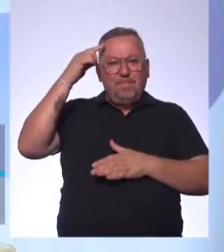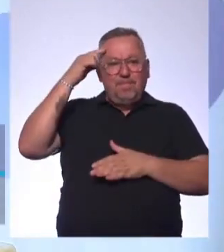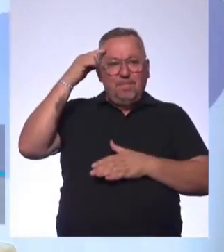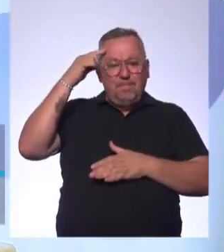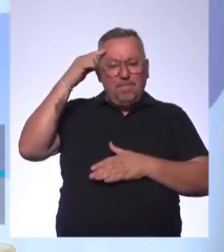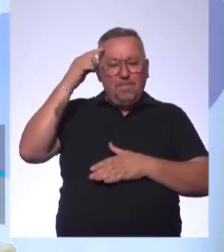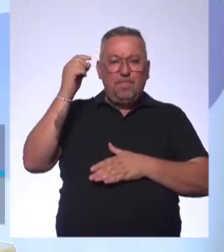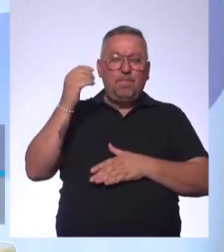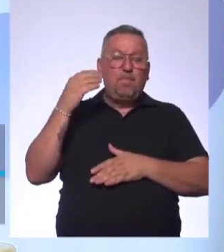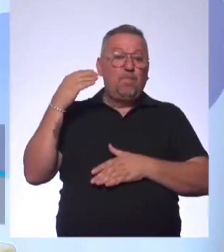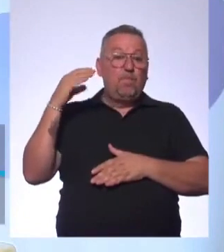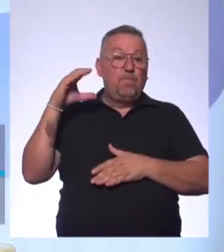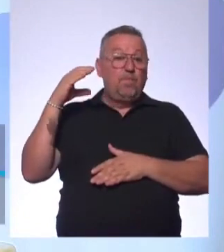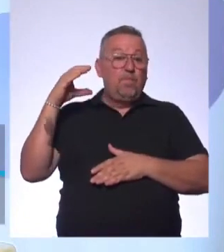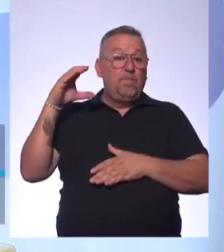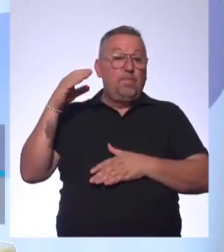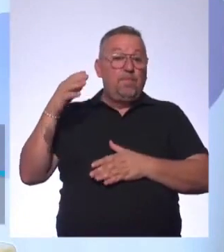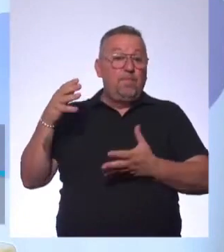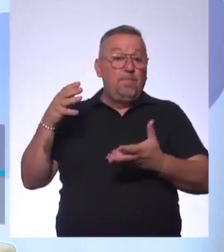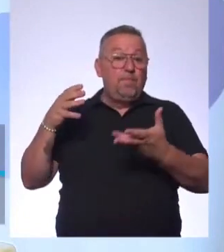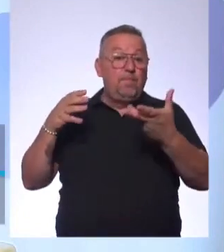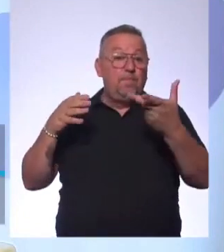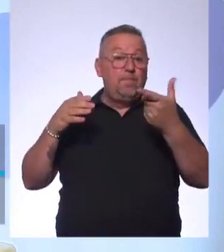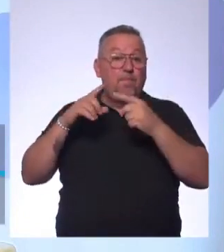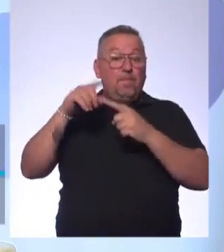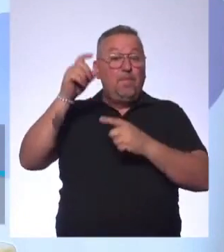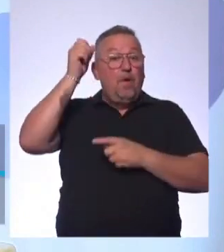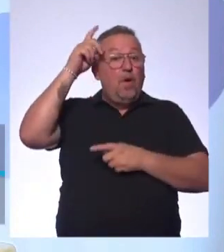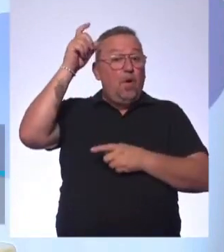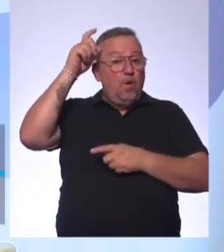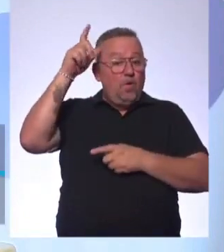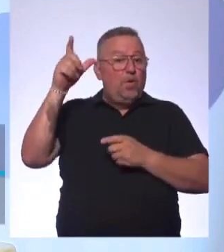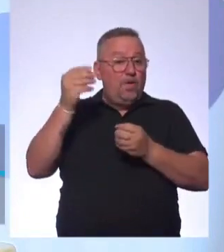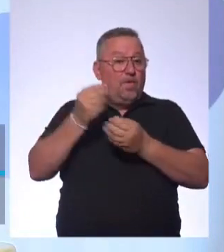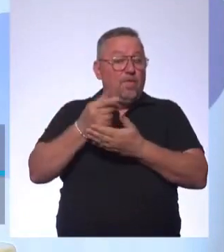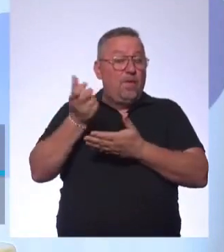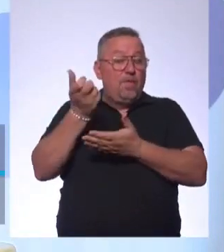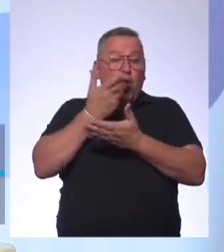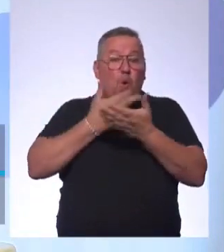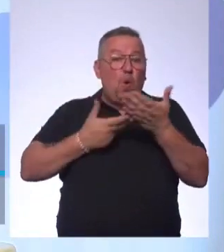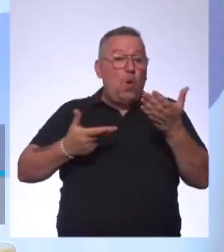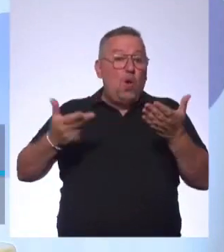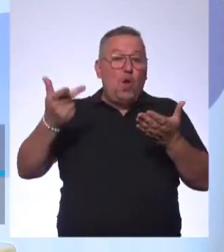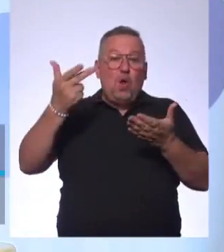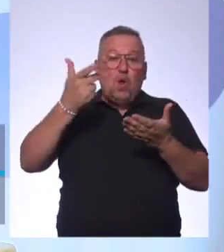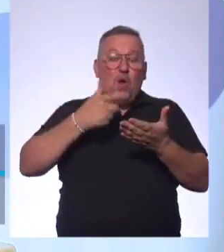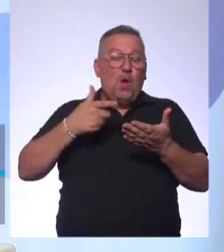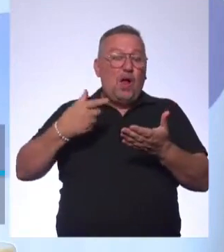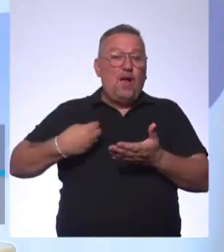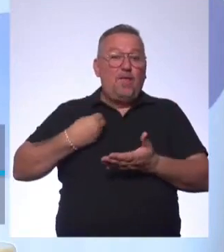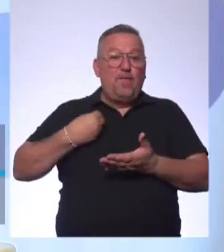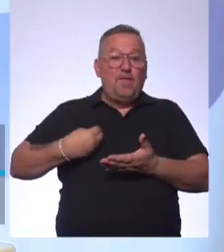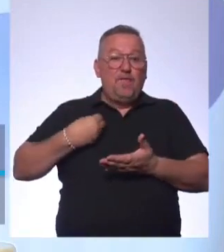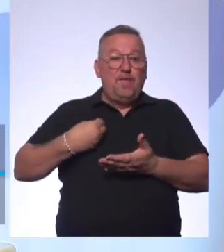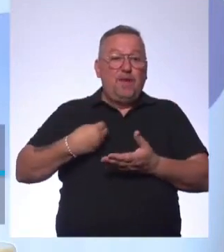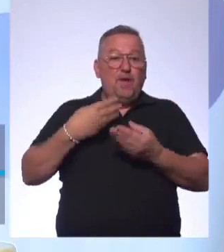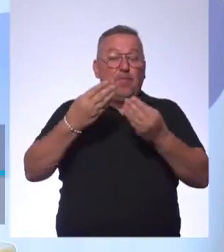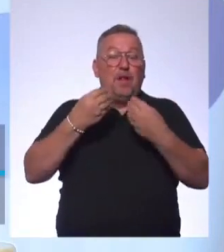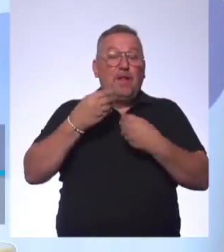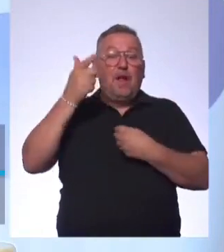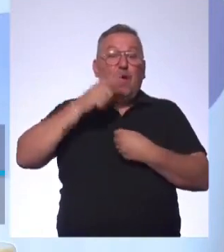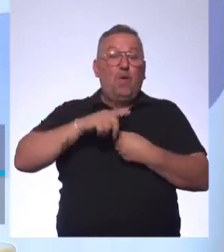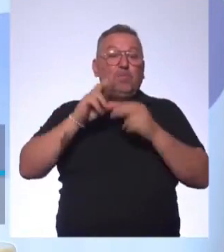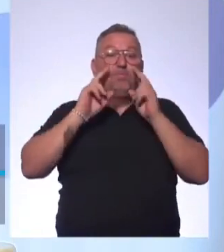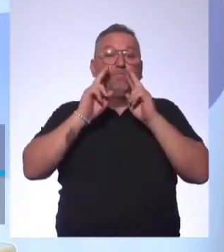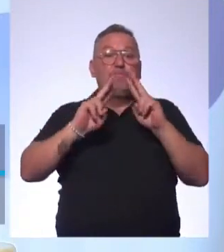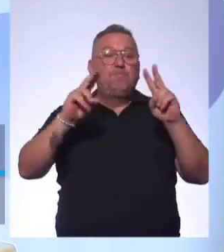a ciência é algo maravilhoso, mas a cultura ela vem também para colorir os nossos dias, ela vem para colorir as nossas vidas, para dar justamente outros pontos